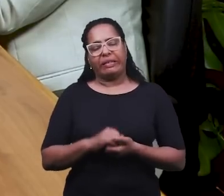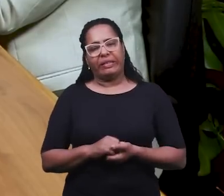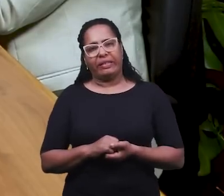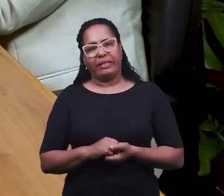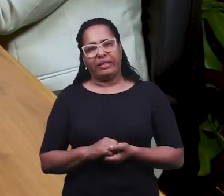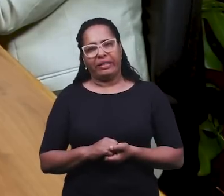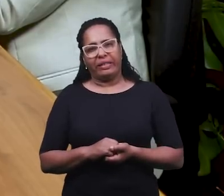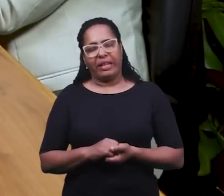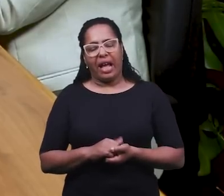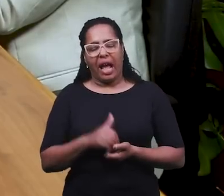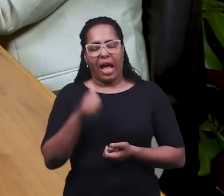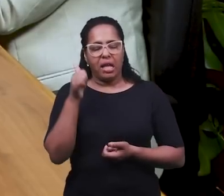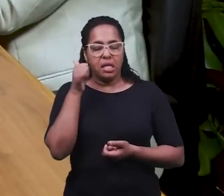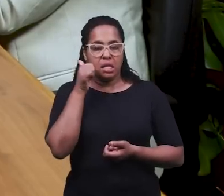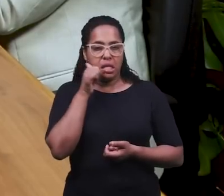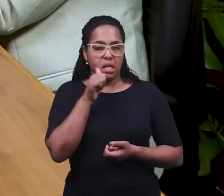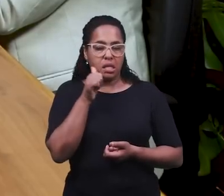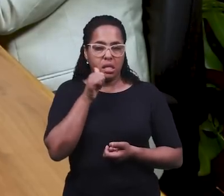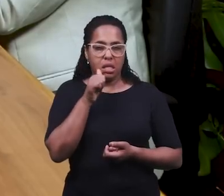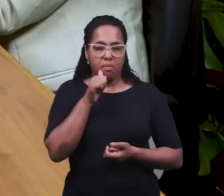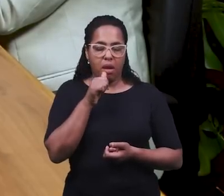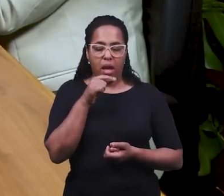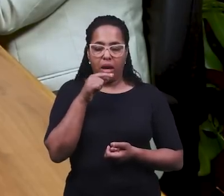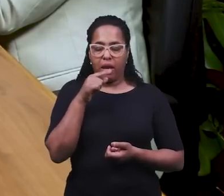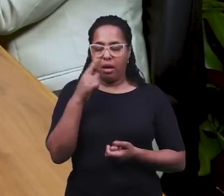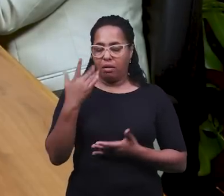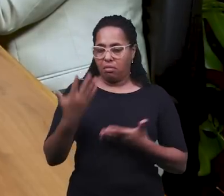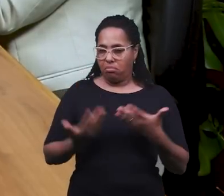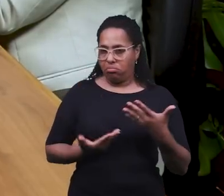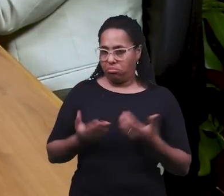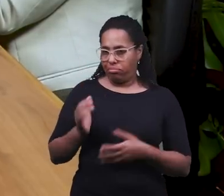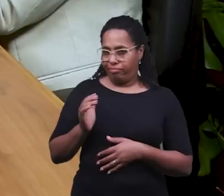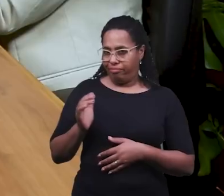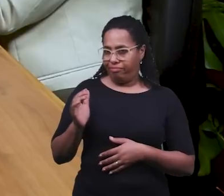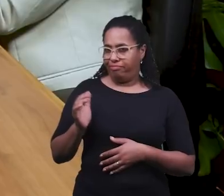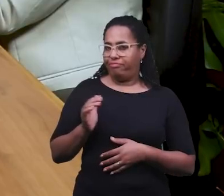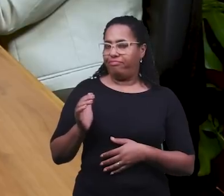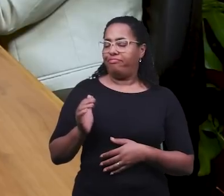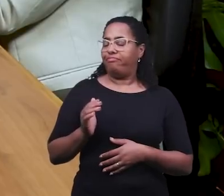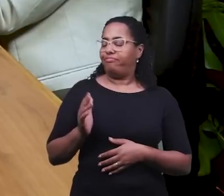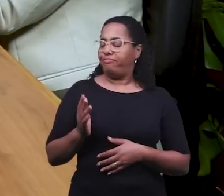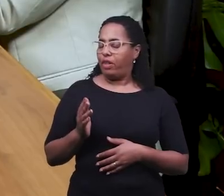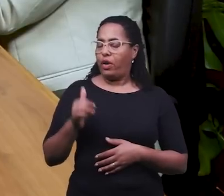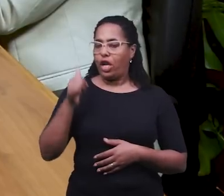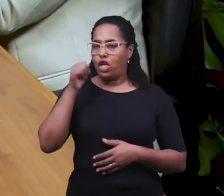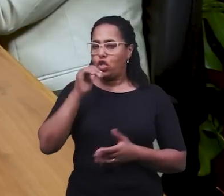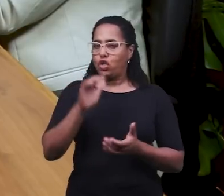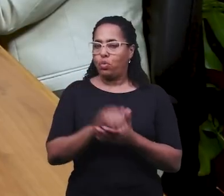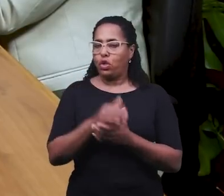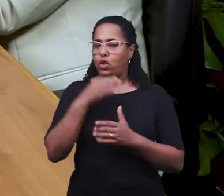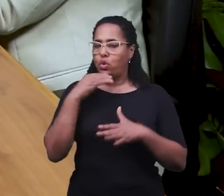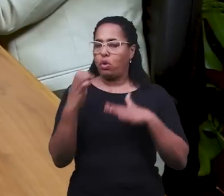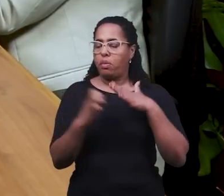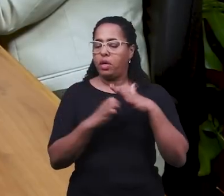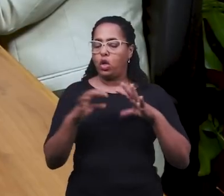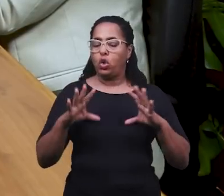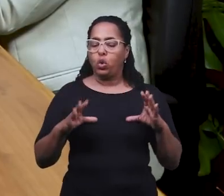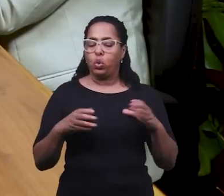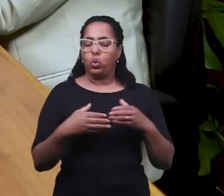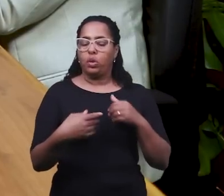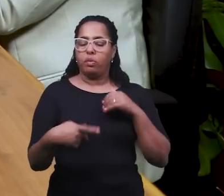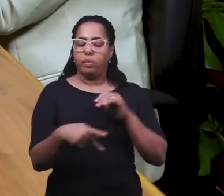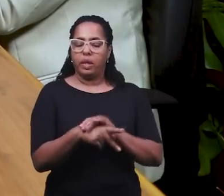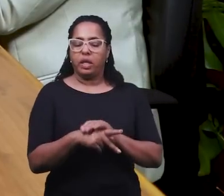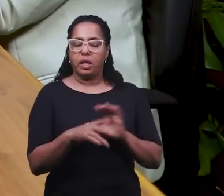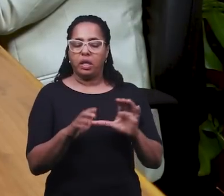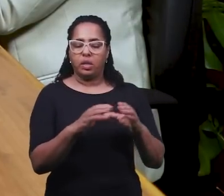toda. As madames da minha igreja, mulher de empresário, tudo do